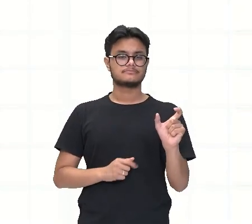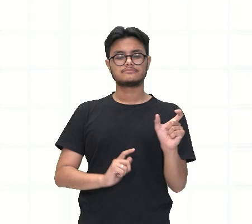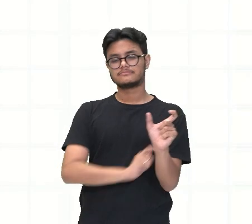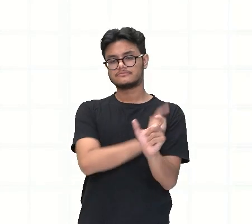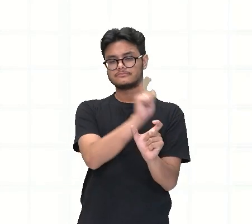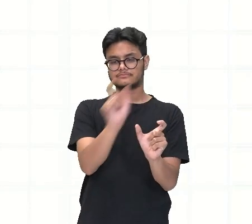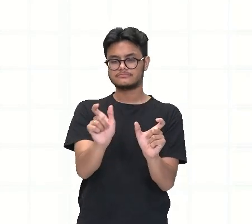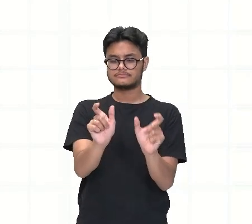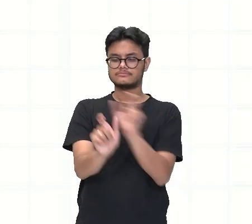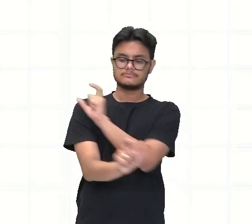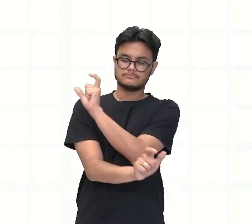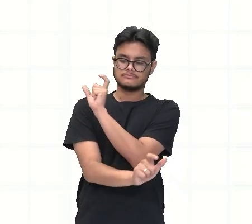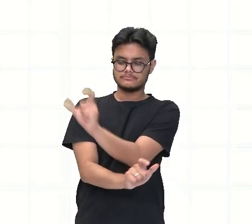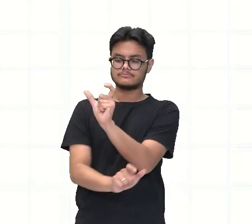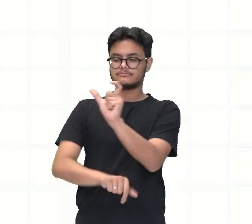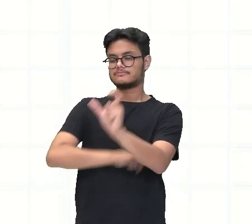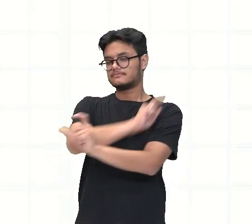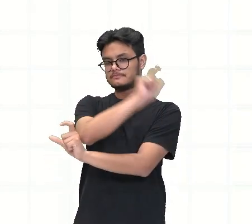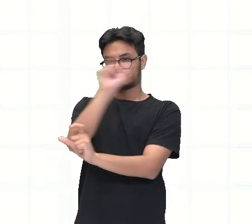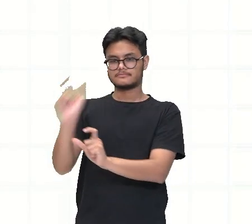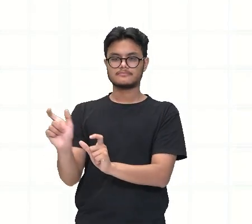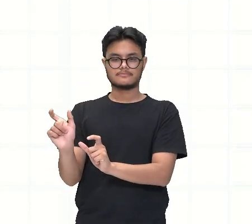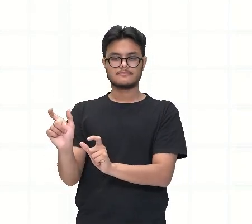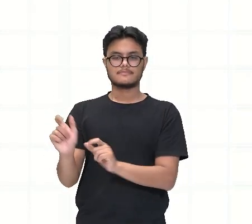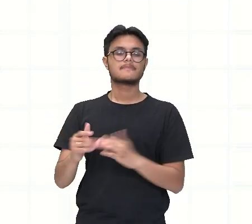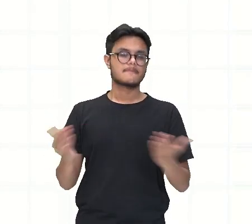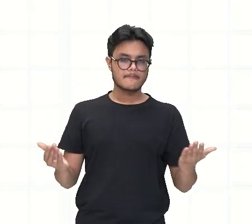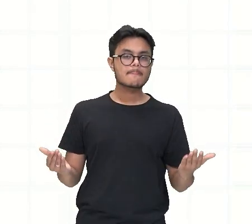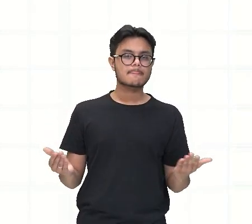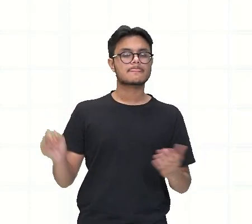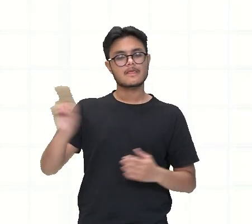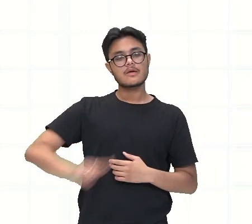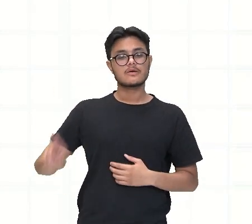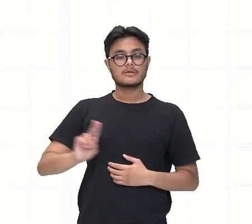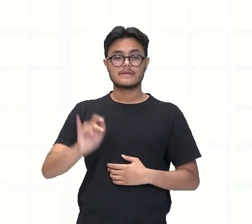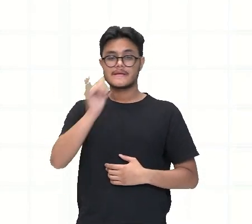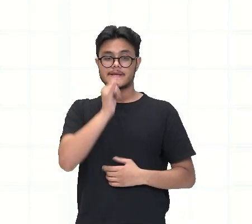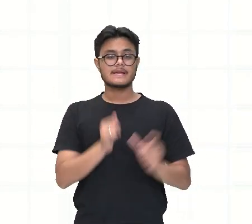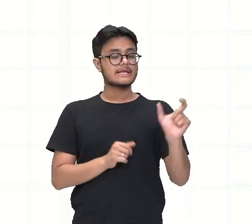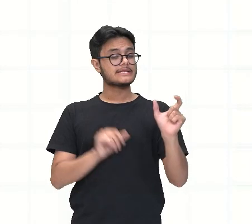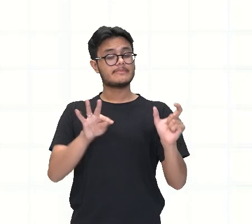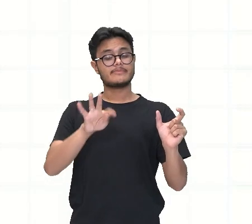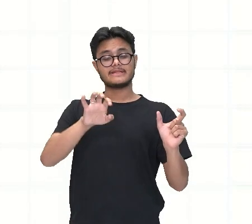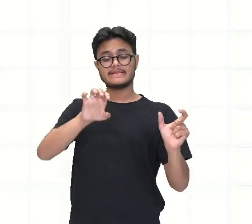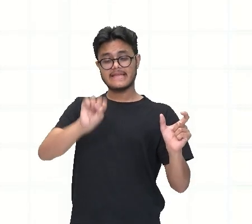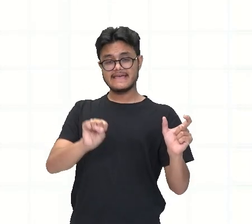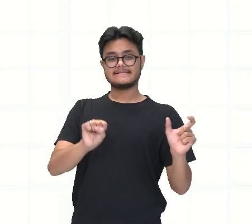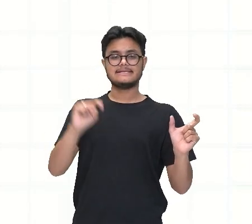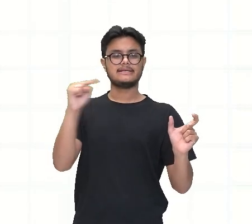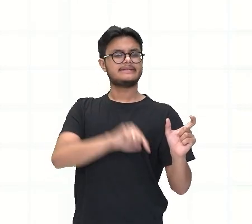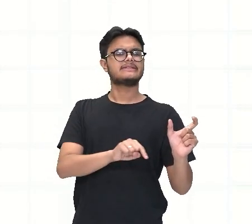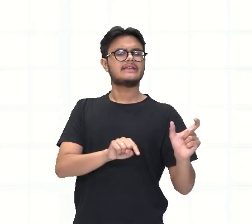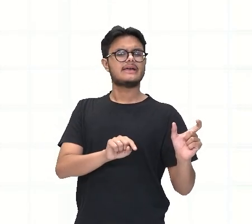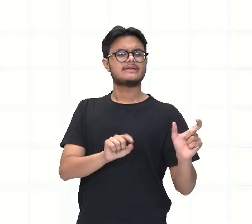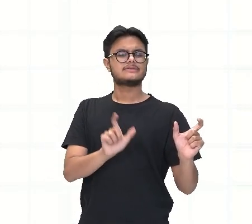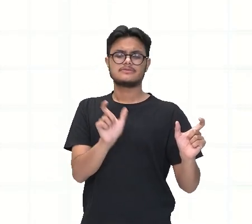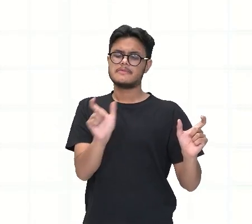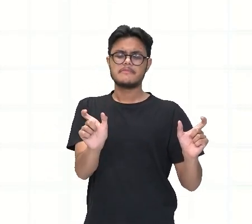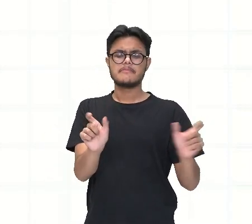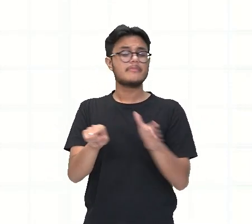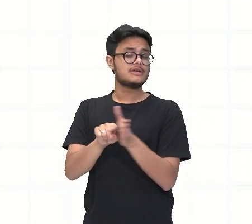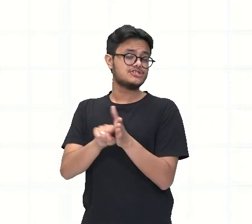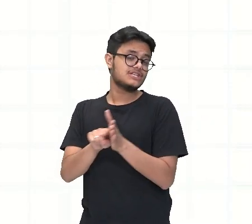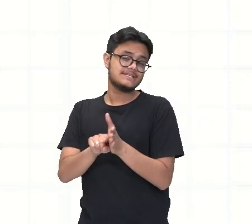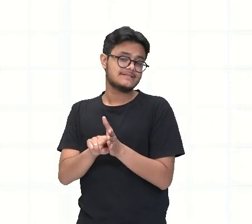de valor equivalente no contexto. Né? Então, quando a gente viu na nossa primeira parte da aula, né, a gente tinha lá o Carlito e